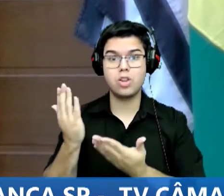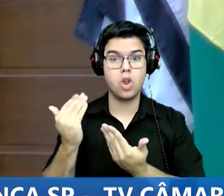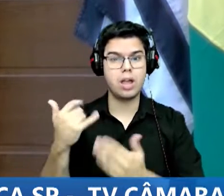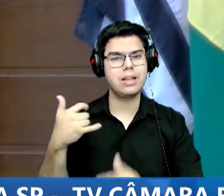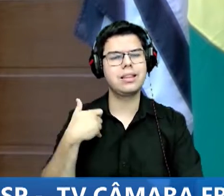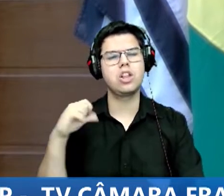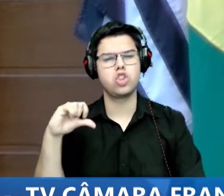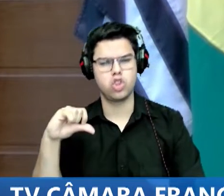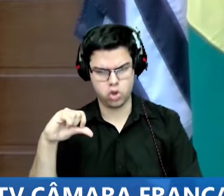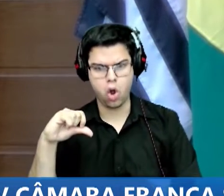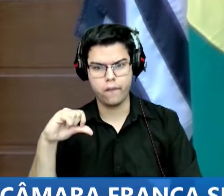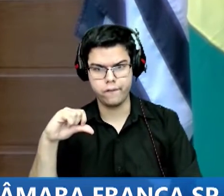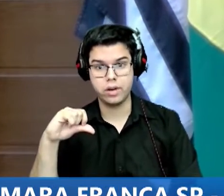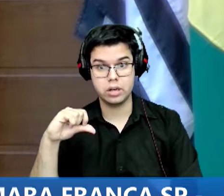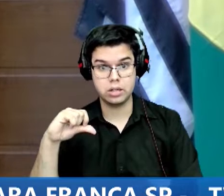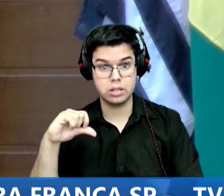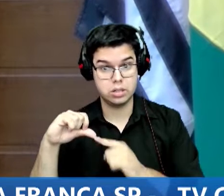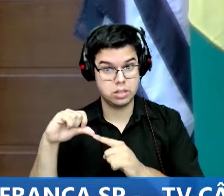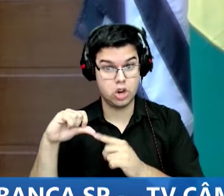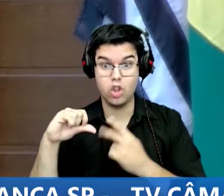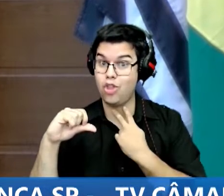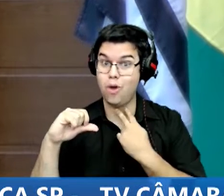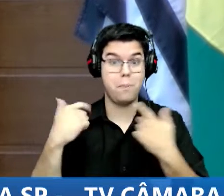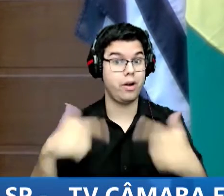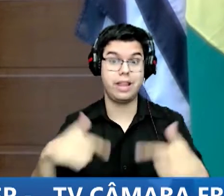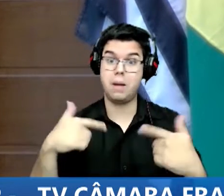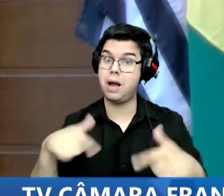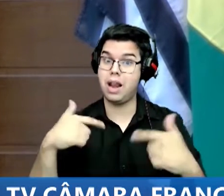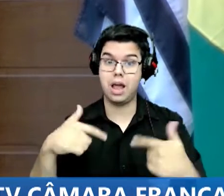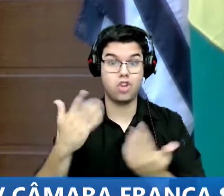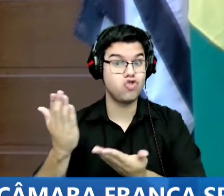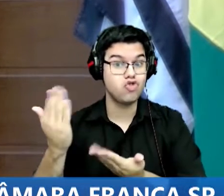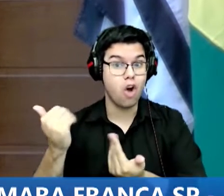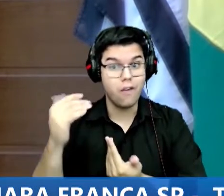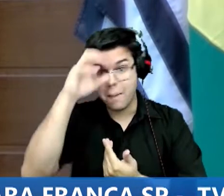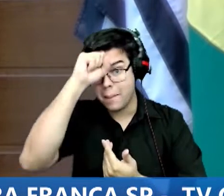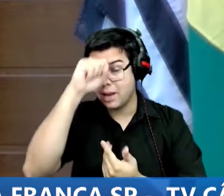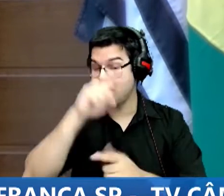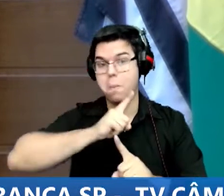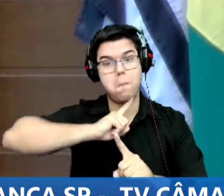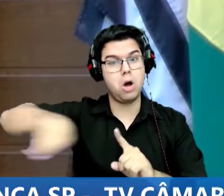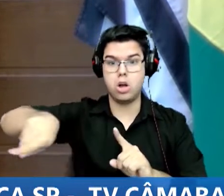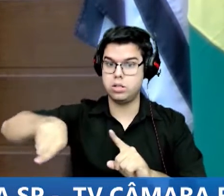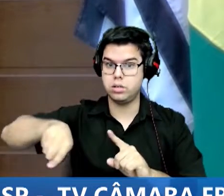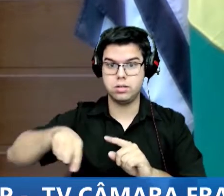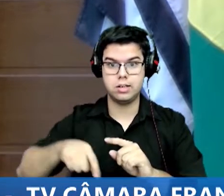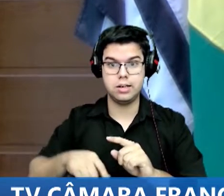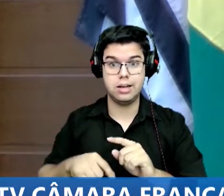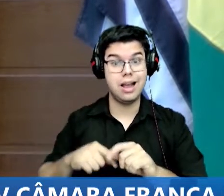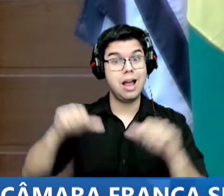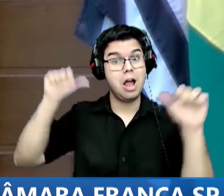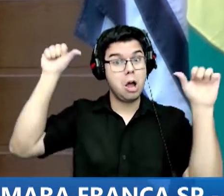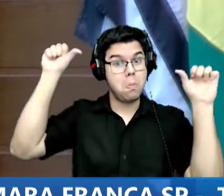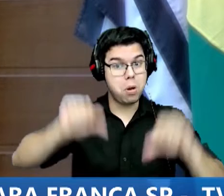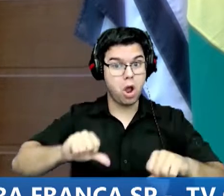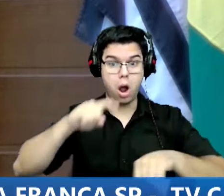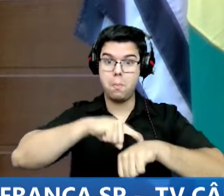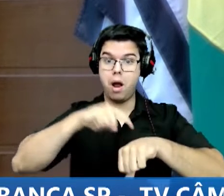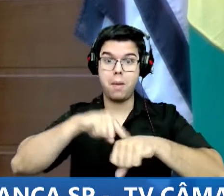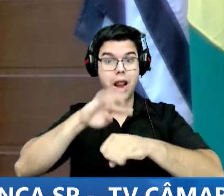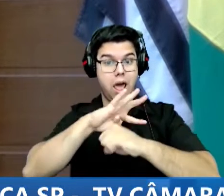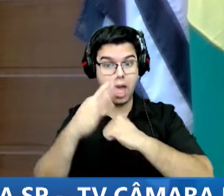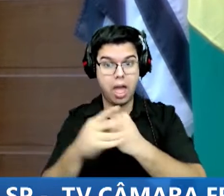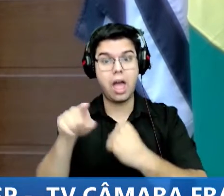Criança não pode trabalhar, nem como aprendiz. No pior momento da pandemia, eles se expuseram ao